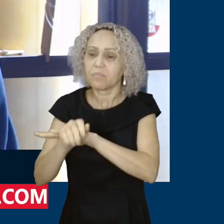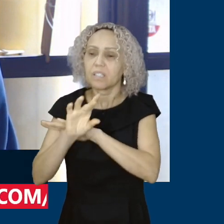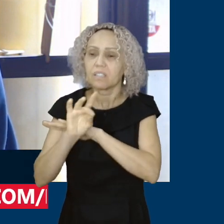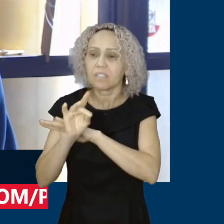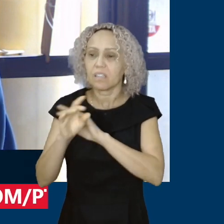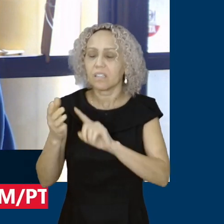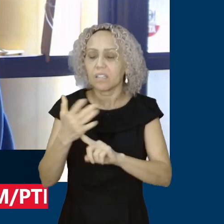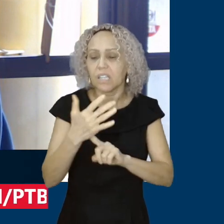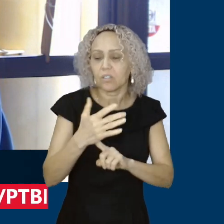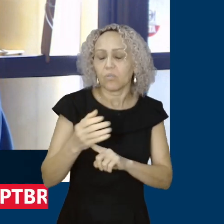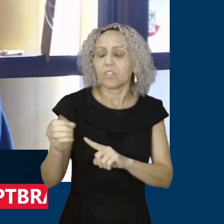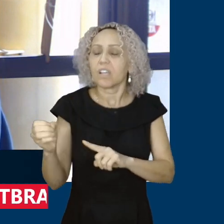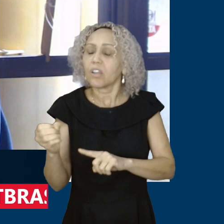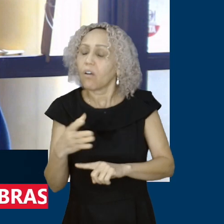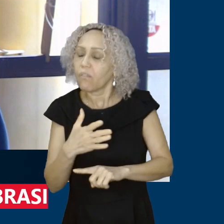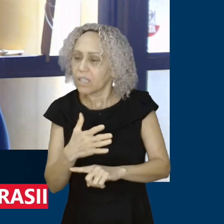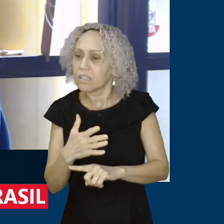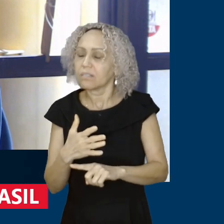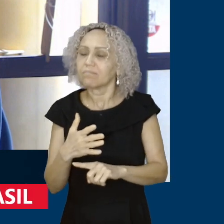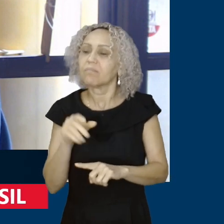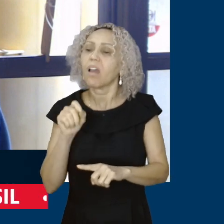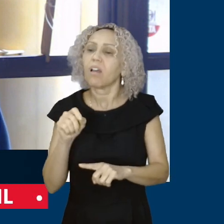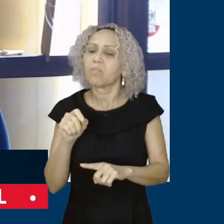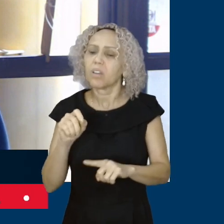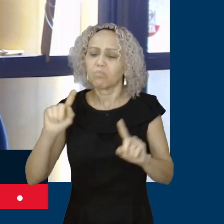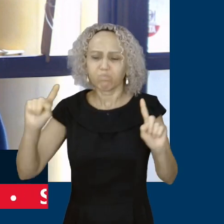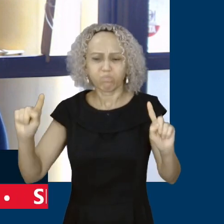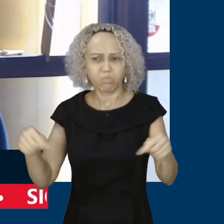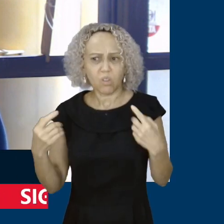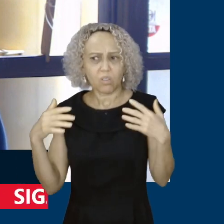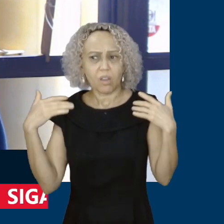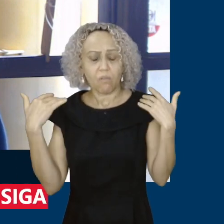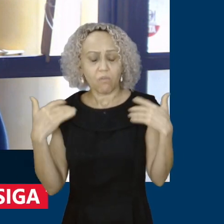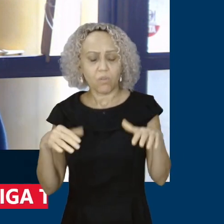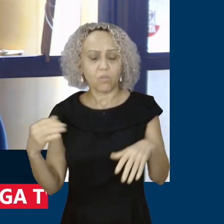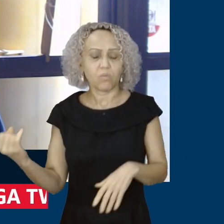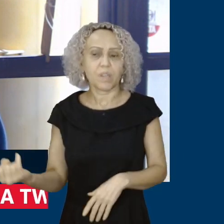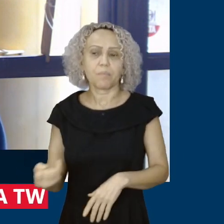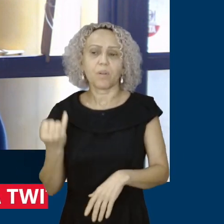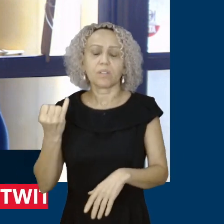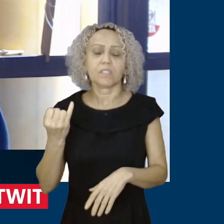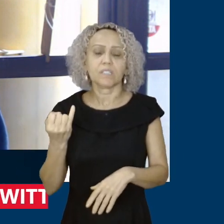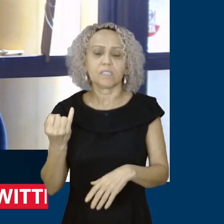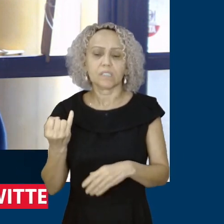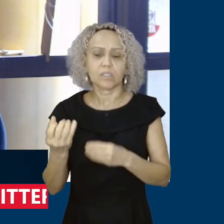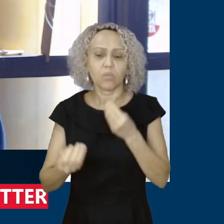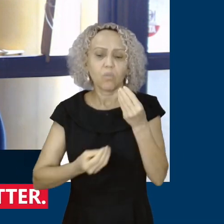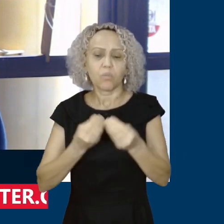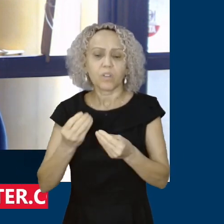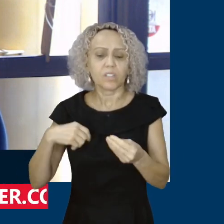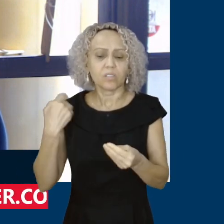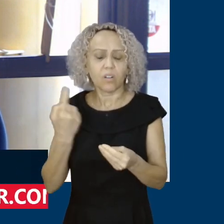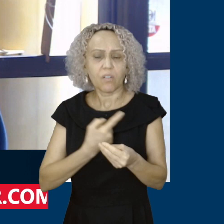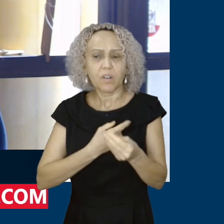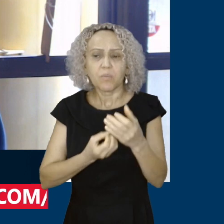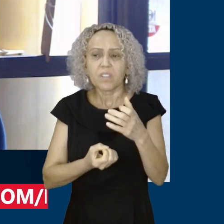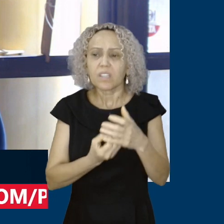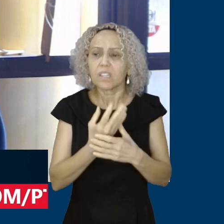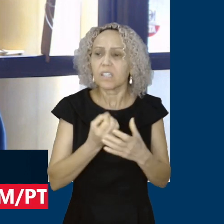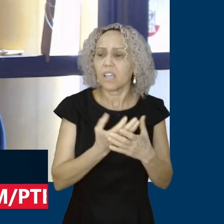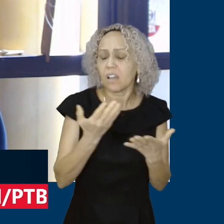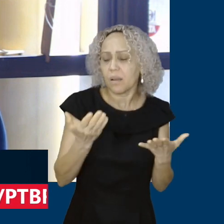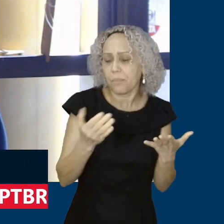tecnologia, inovação, tá? É o grande desafio de como a gente vai produzir os bens e serviços para a qualidade de